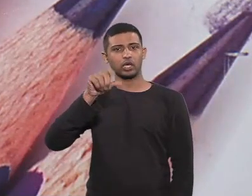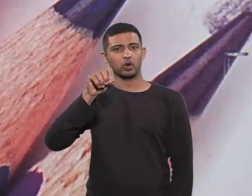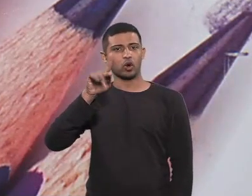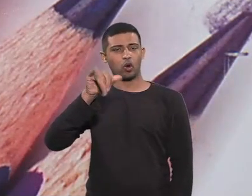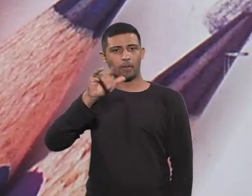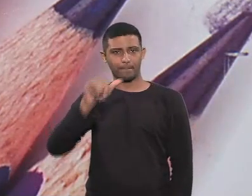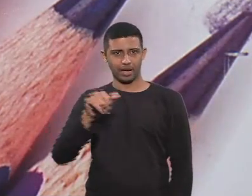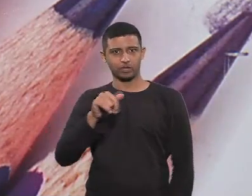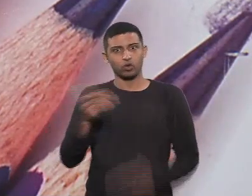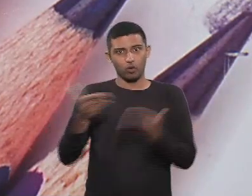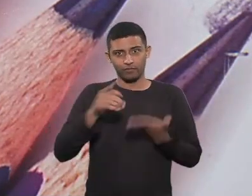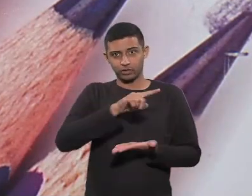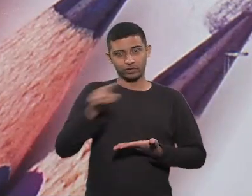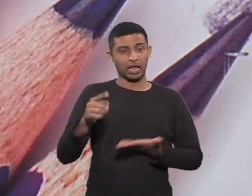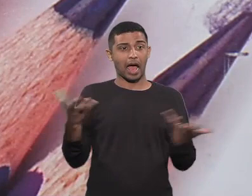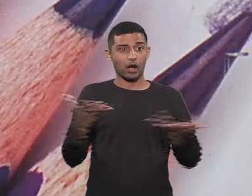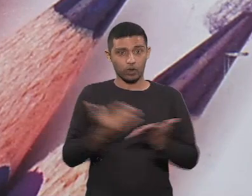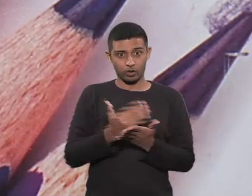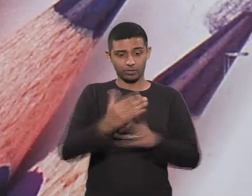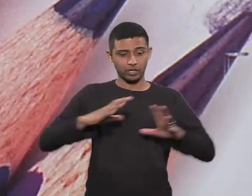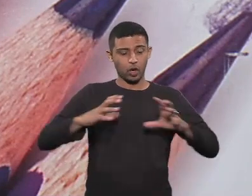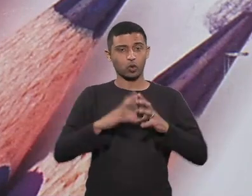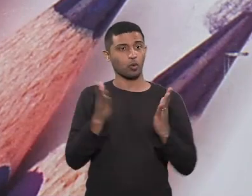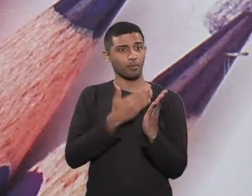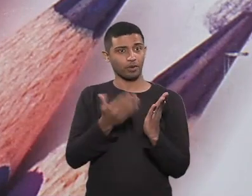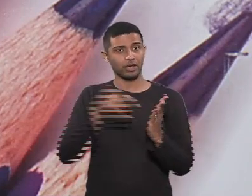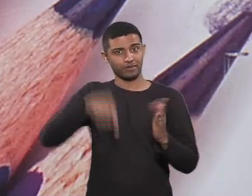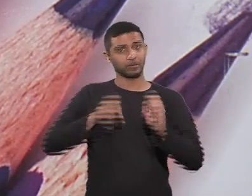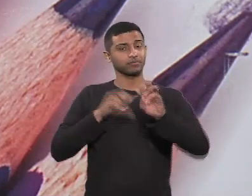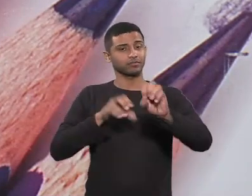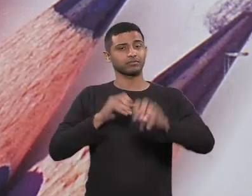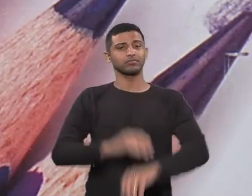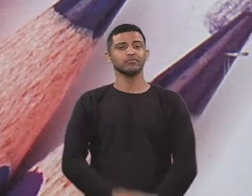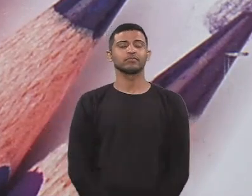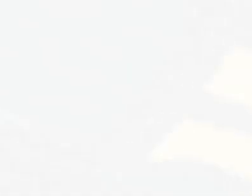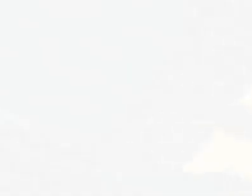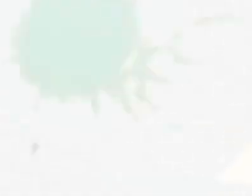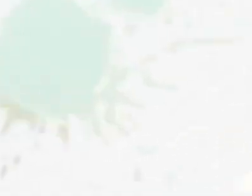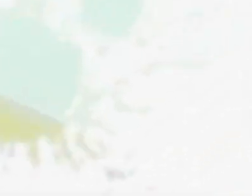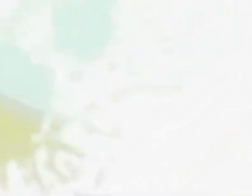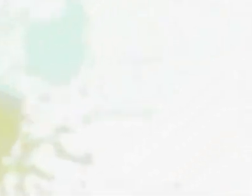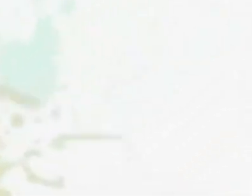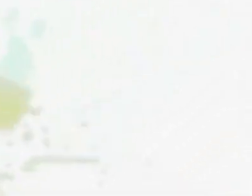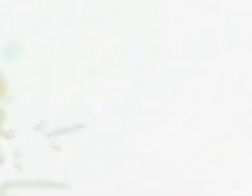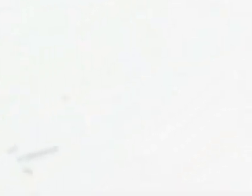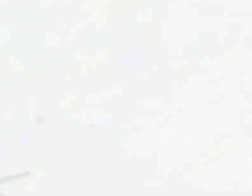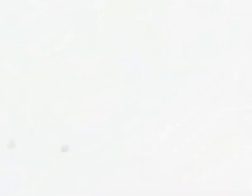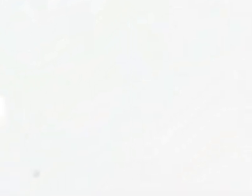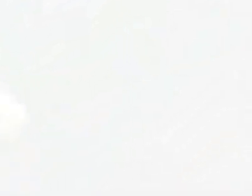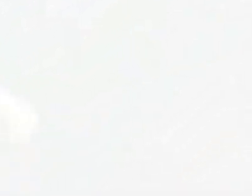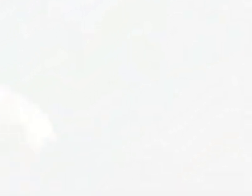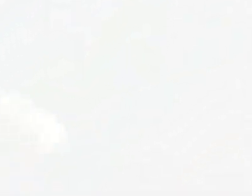você. Está no ar o Clube do Livro, aqui no Educação.